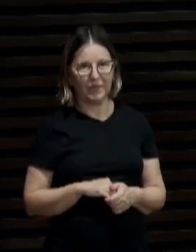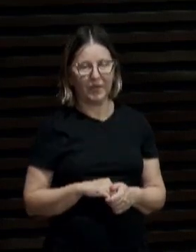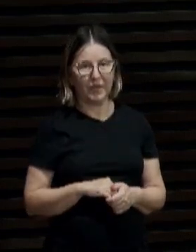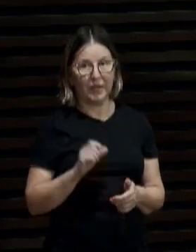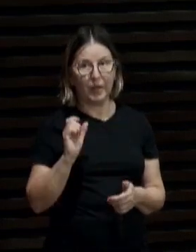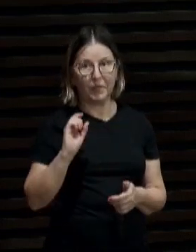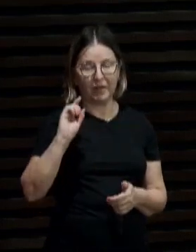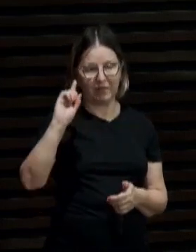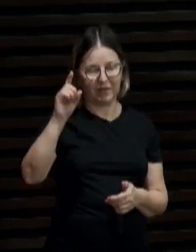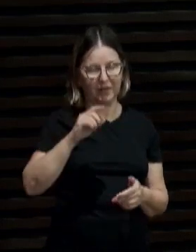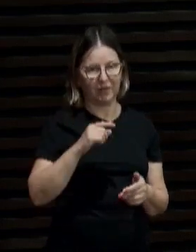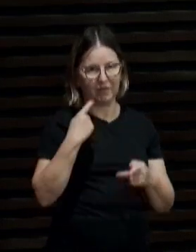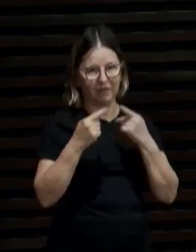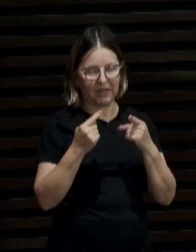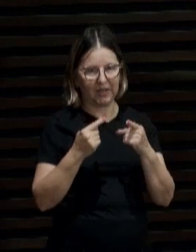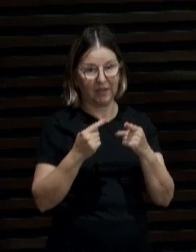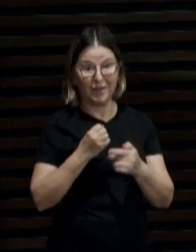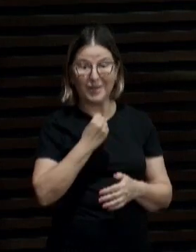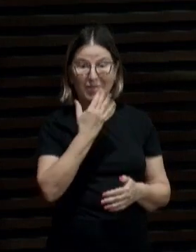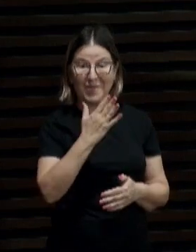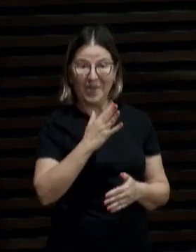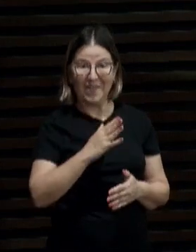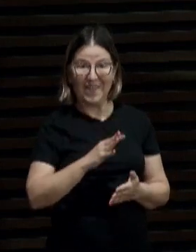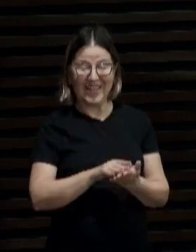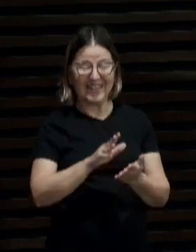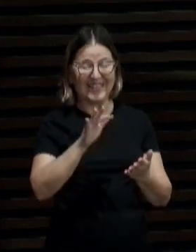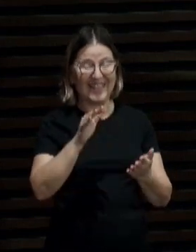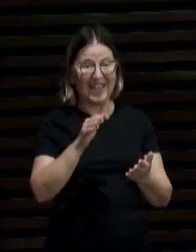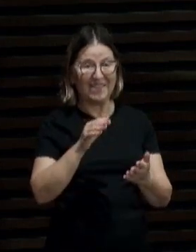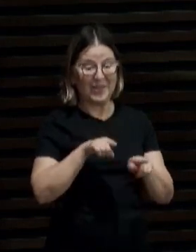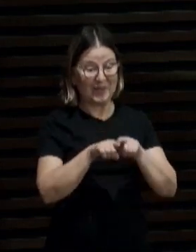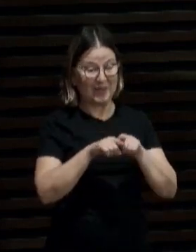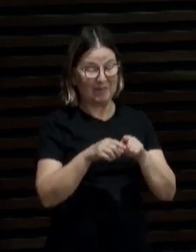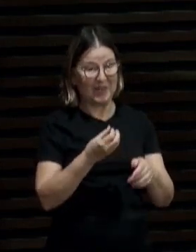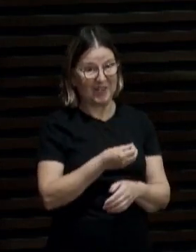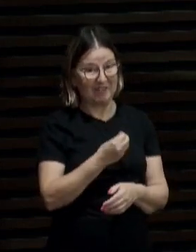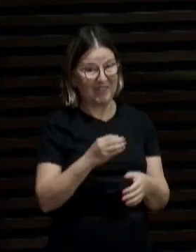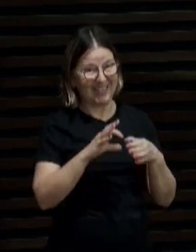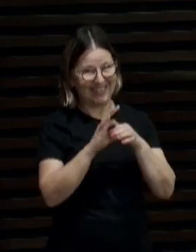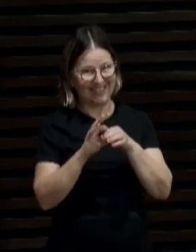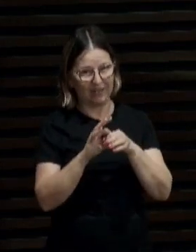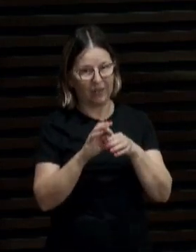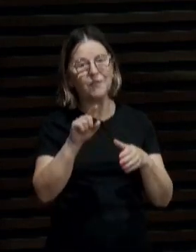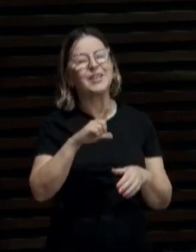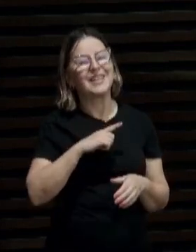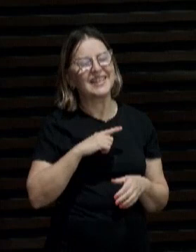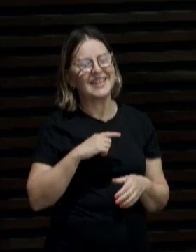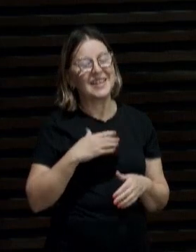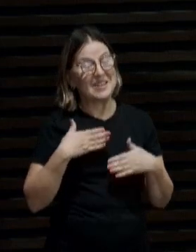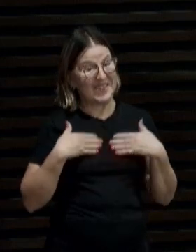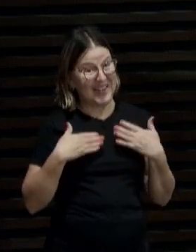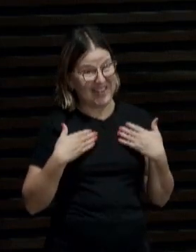irmãos vivam em união. Amém? Você tem prazer na vida em comunhão?